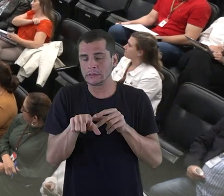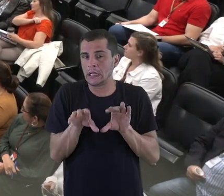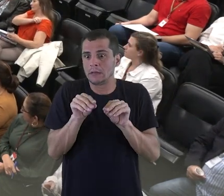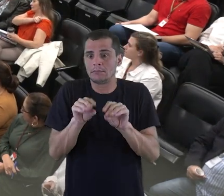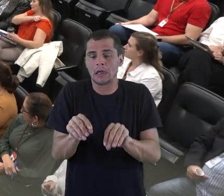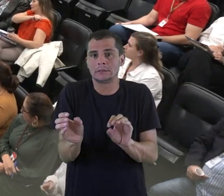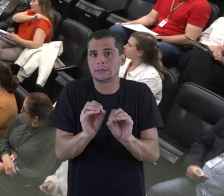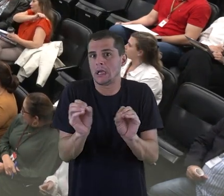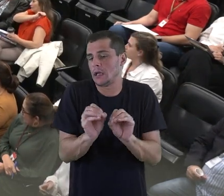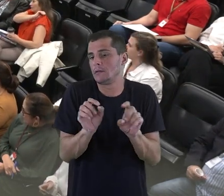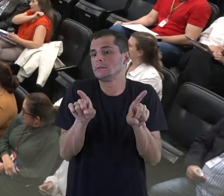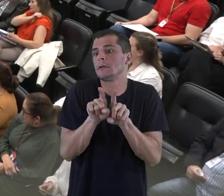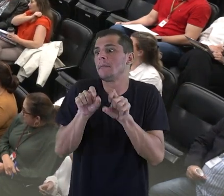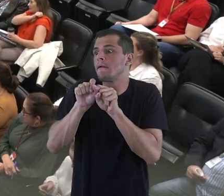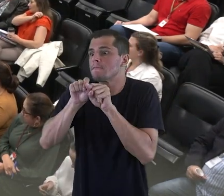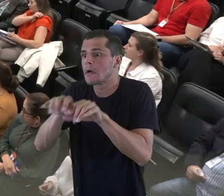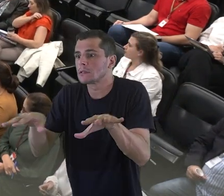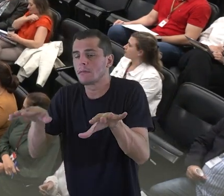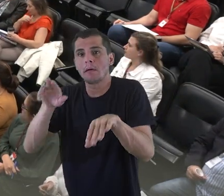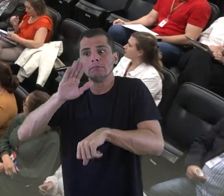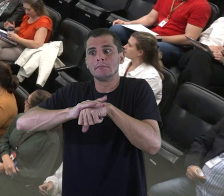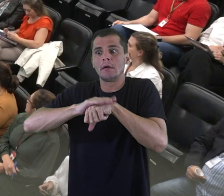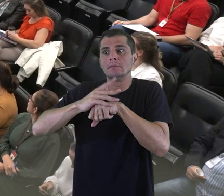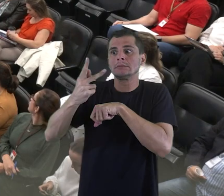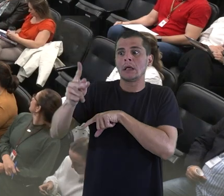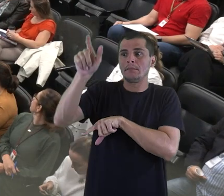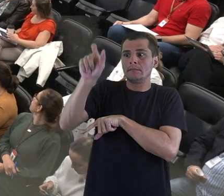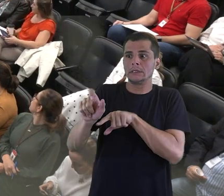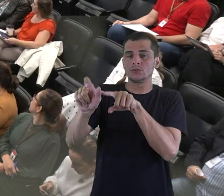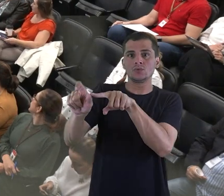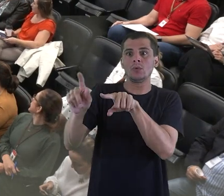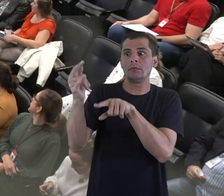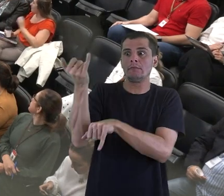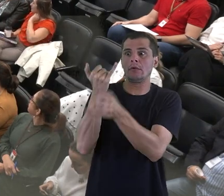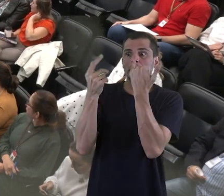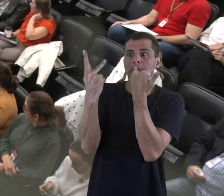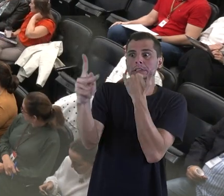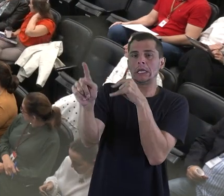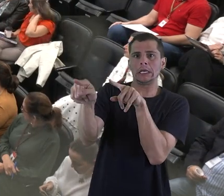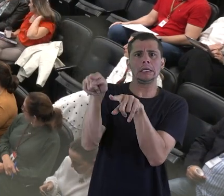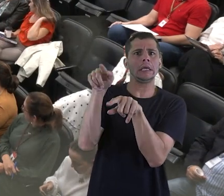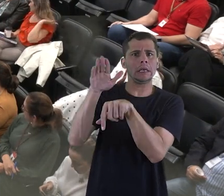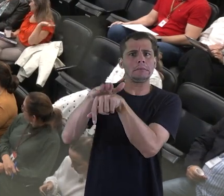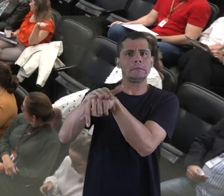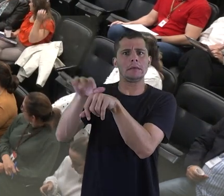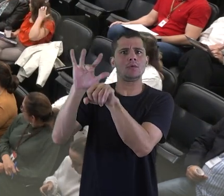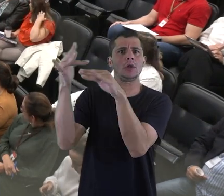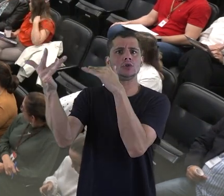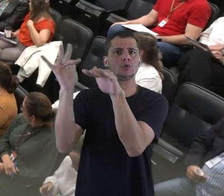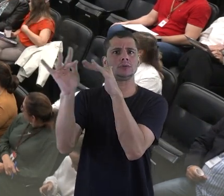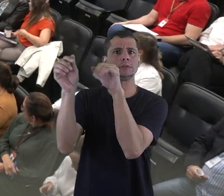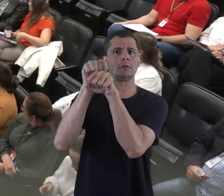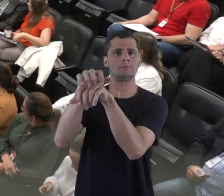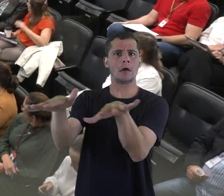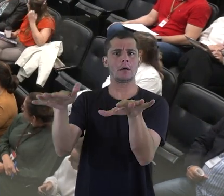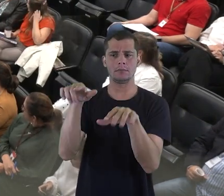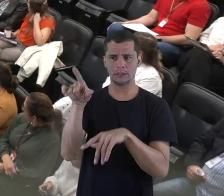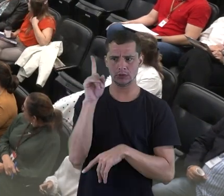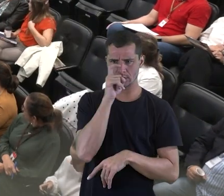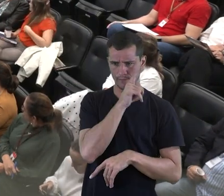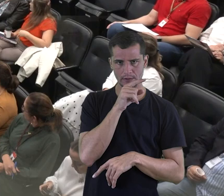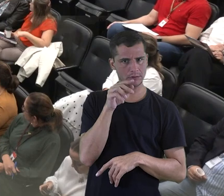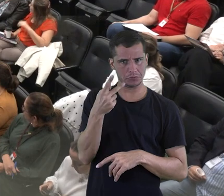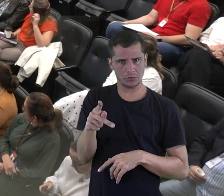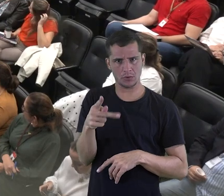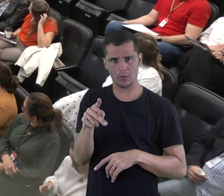fazer agora provar que eu não violei a legislação é aqui que a gente precisa ter uma